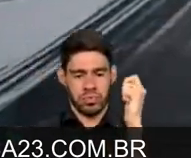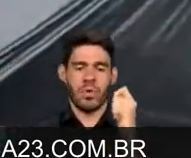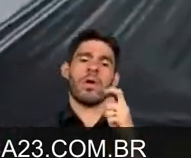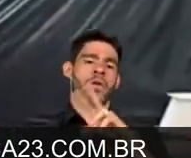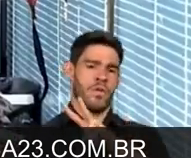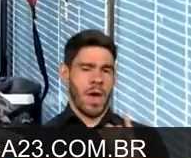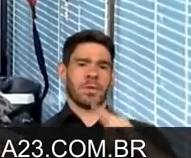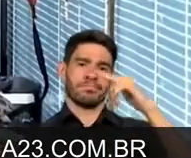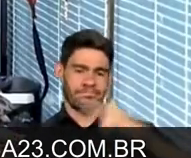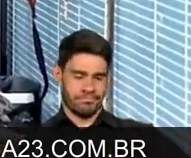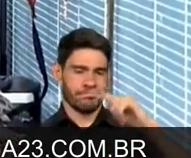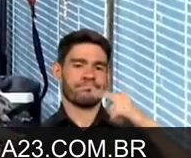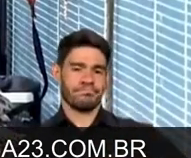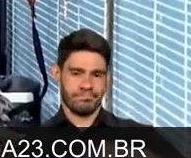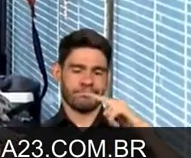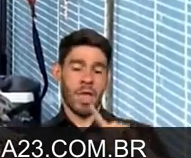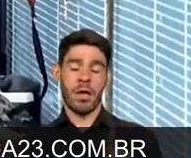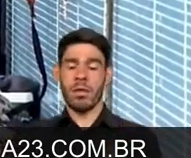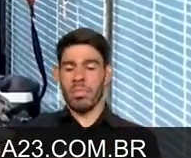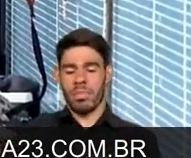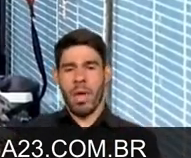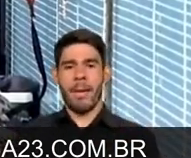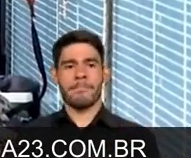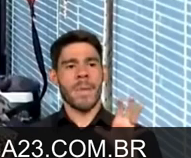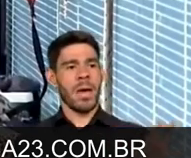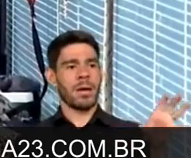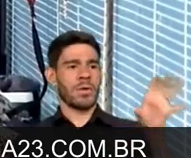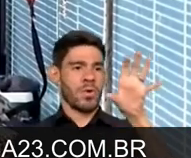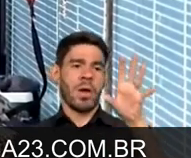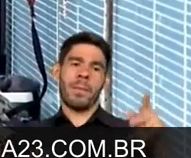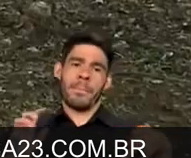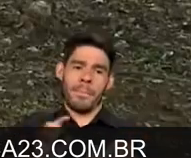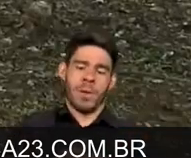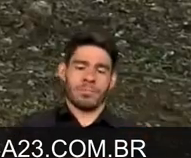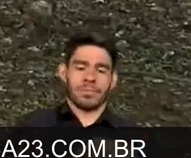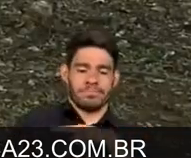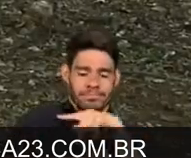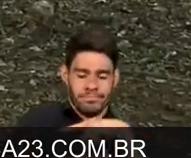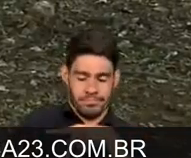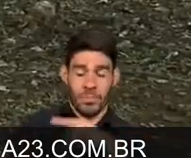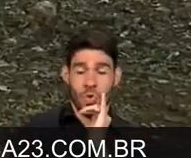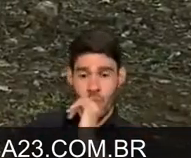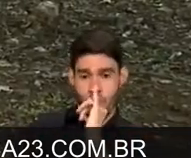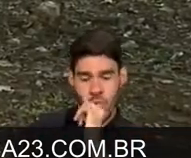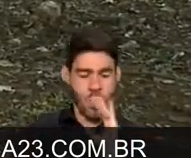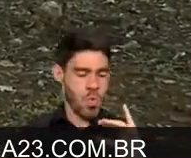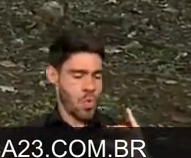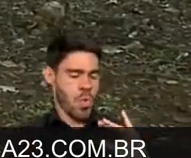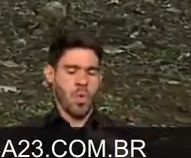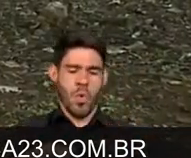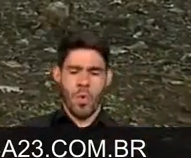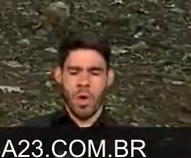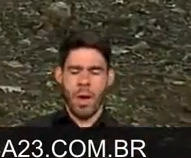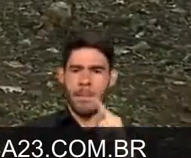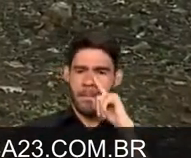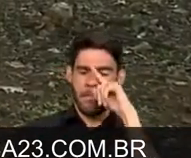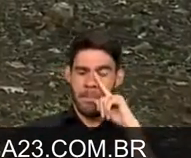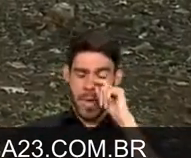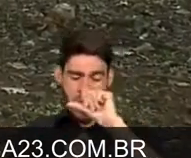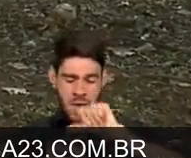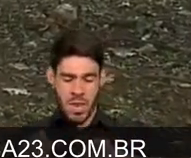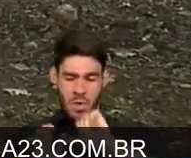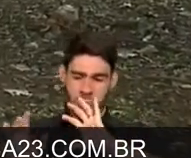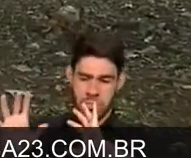tornar mais frequentes também em outras regiões do país. O alerta da ciência sobre os perigos das